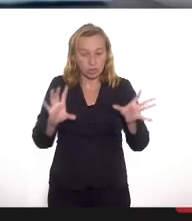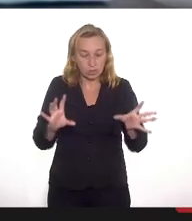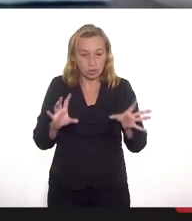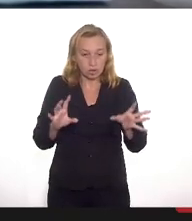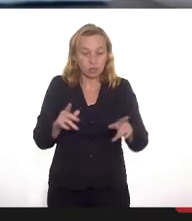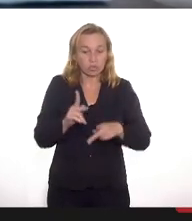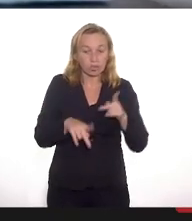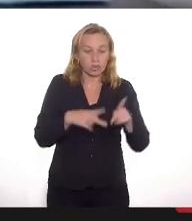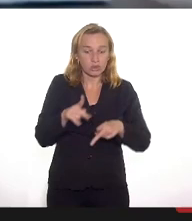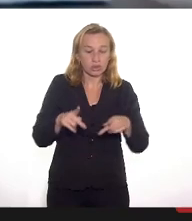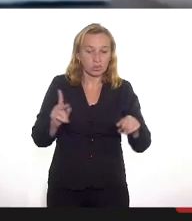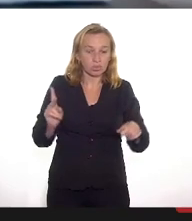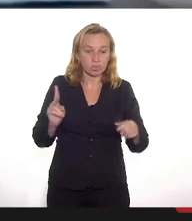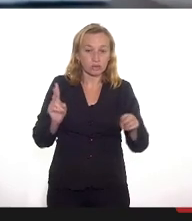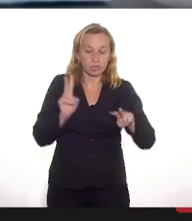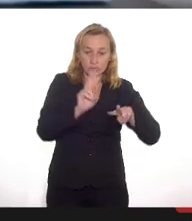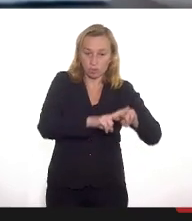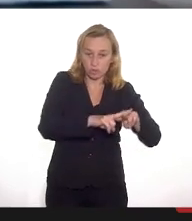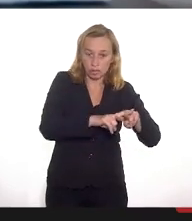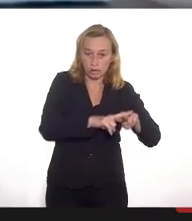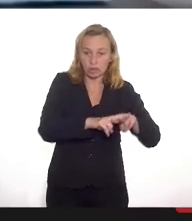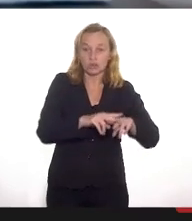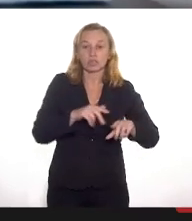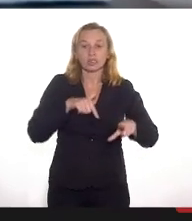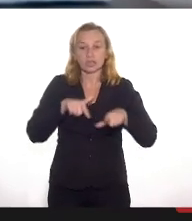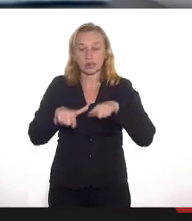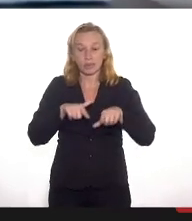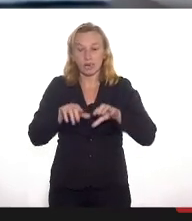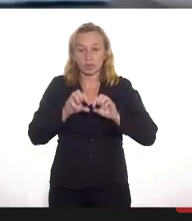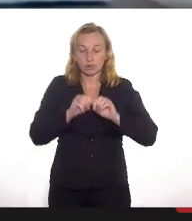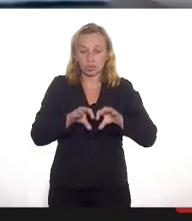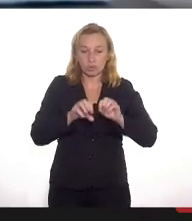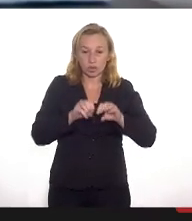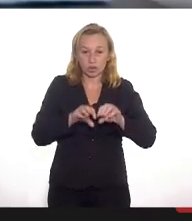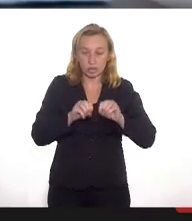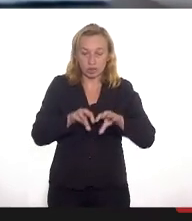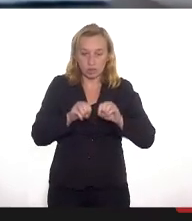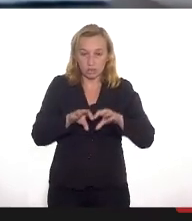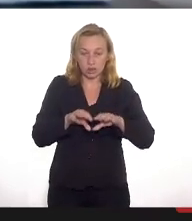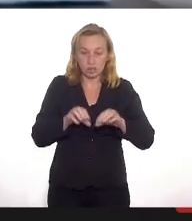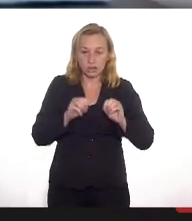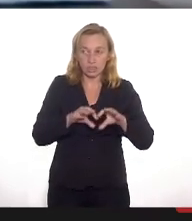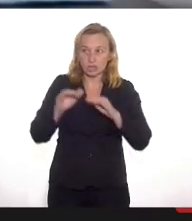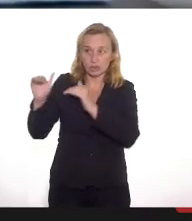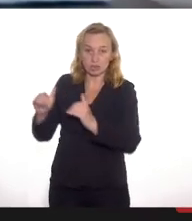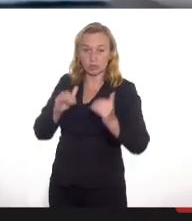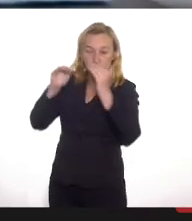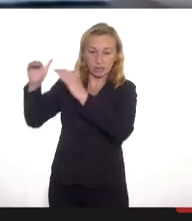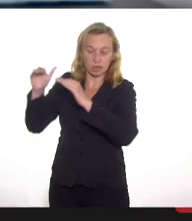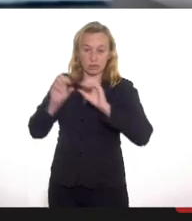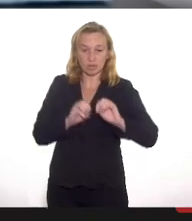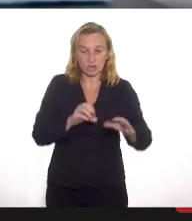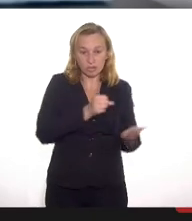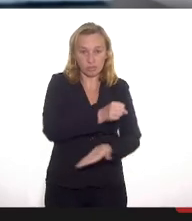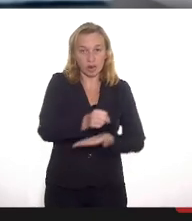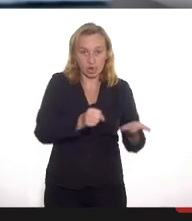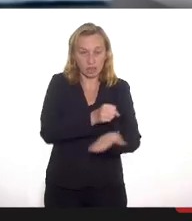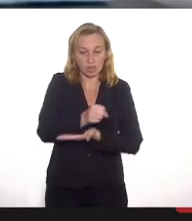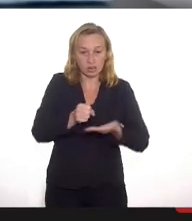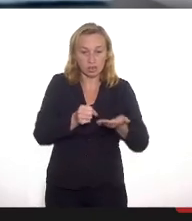privada de liberdade trabalhadores do ensino na educação superior do ensino básico